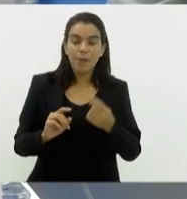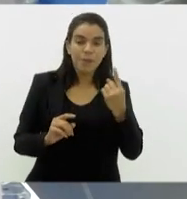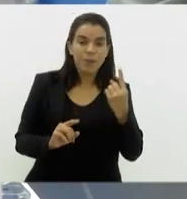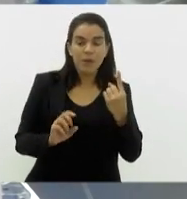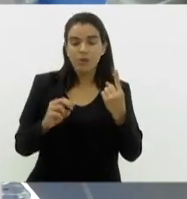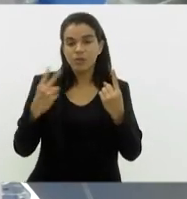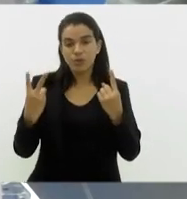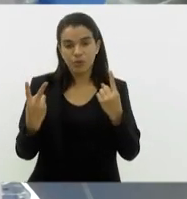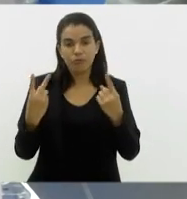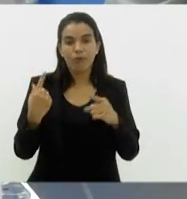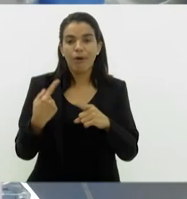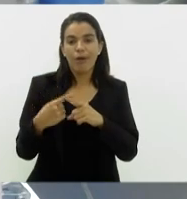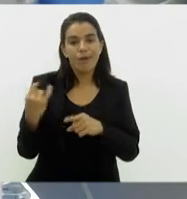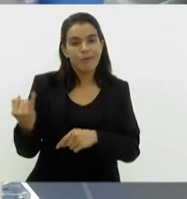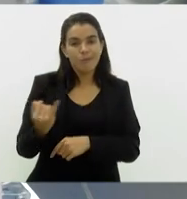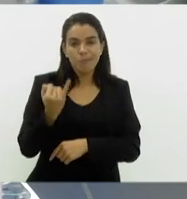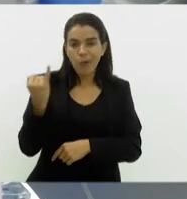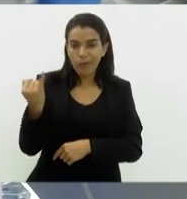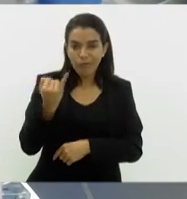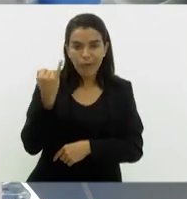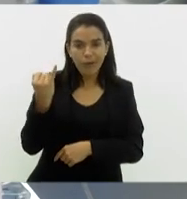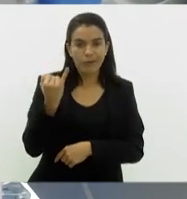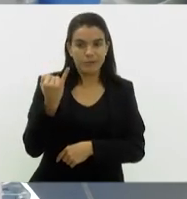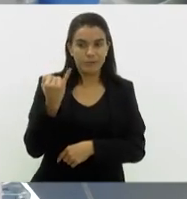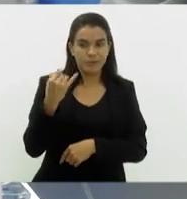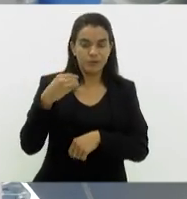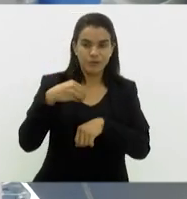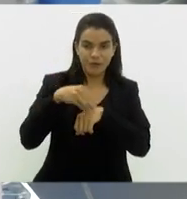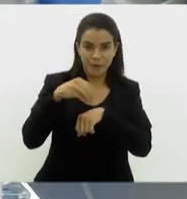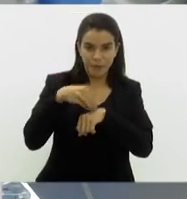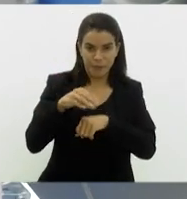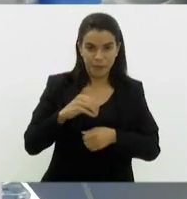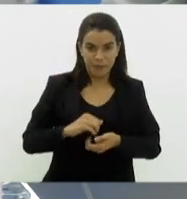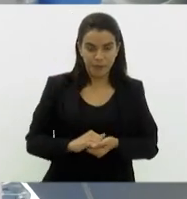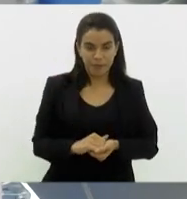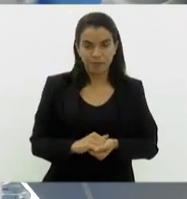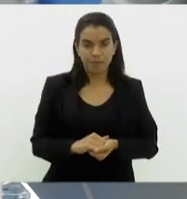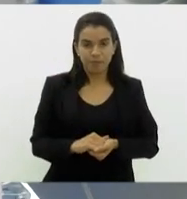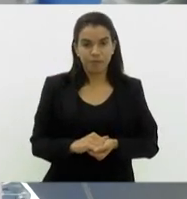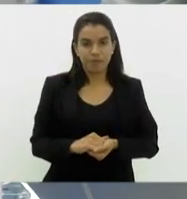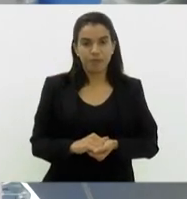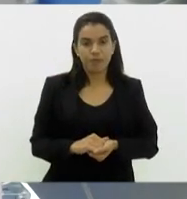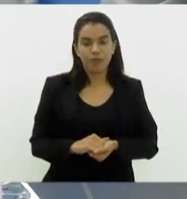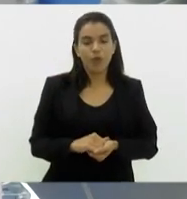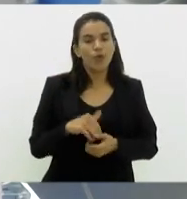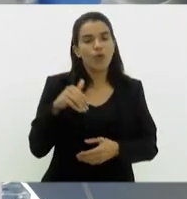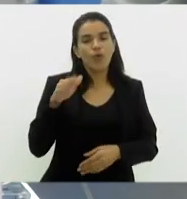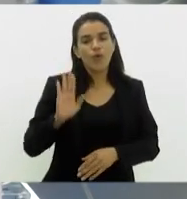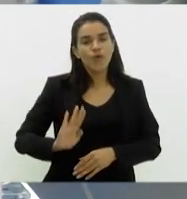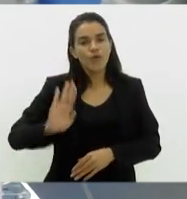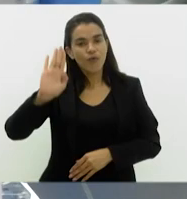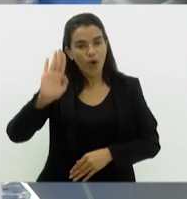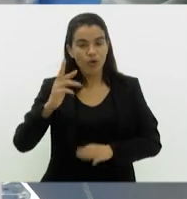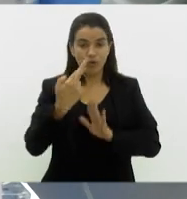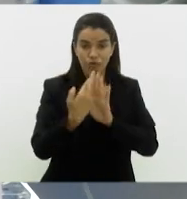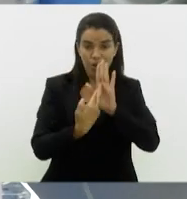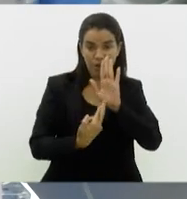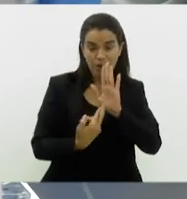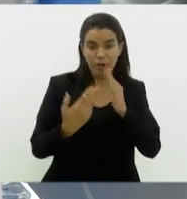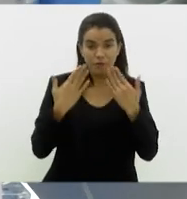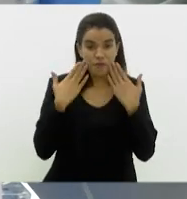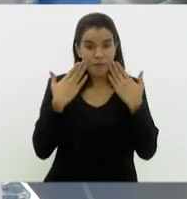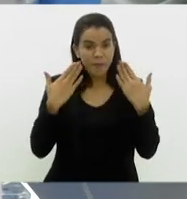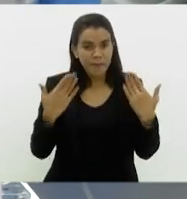por é importante que que seja dito aqui eh o voto do relator que foi